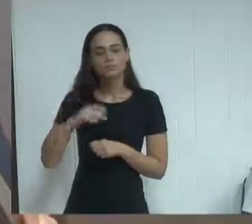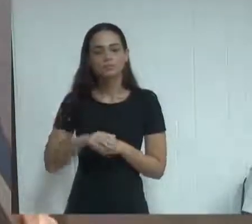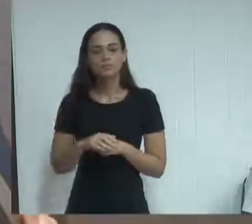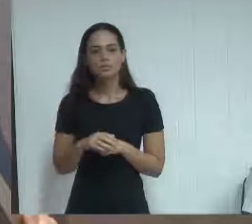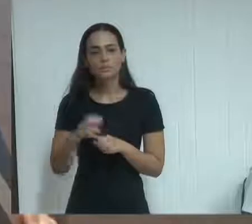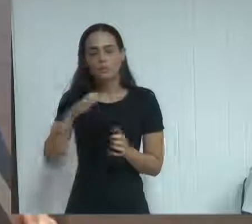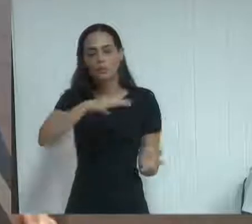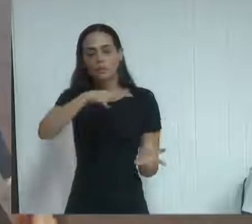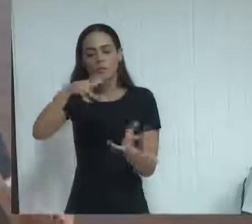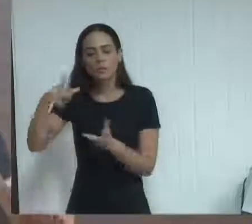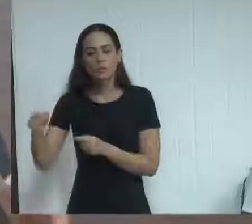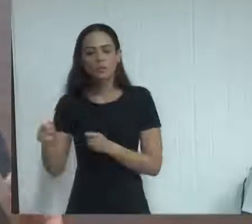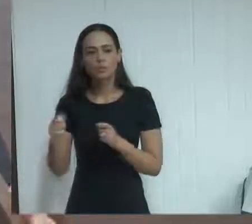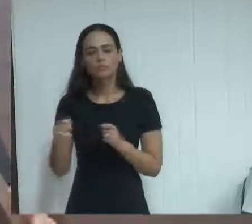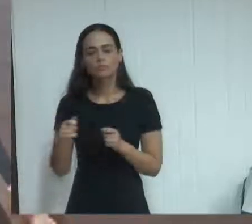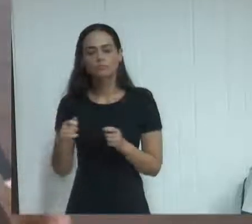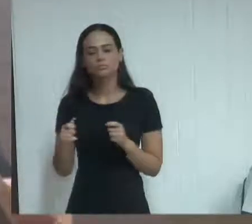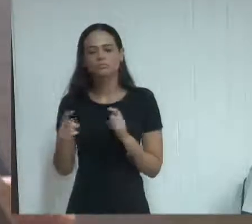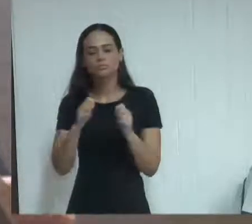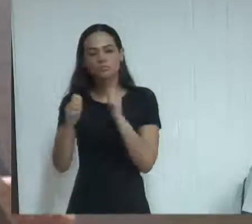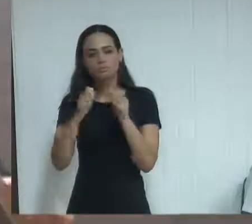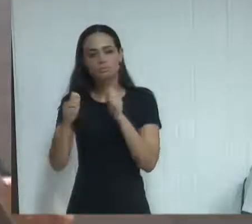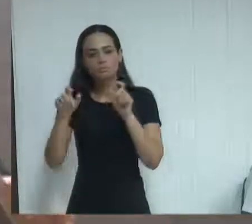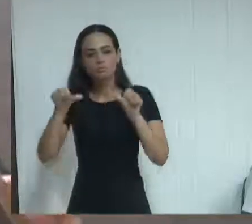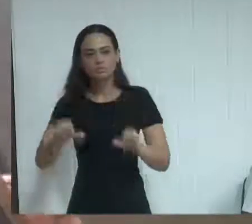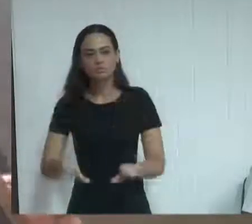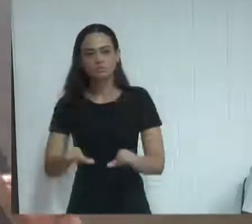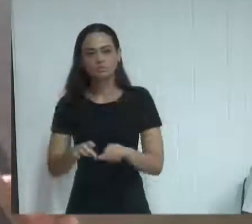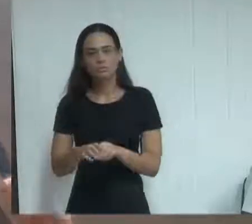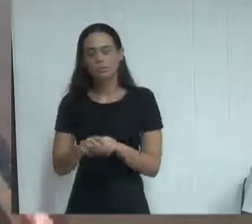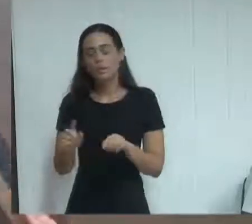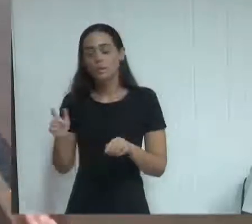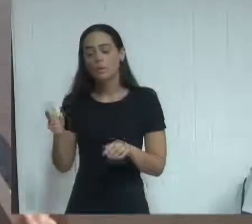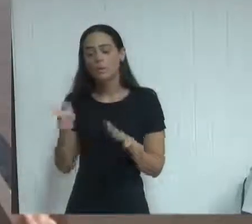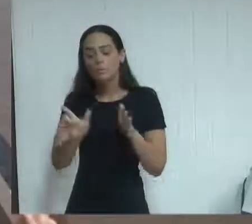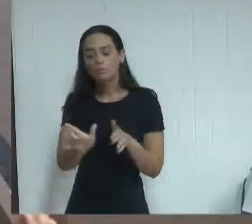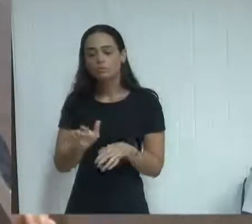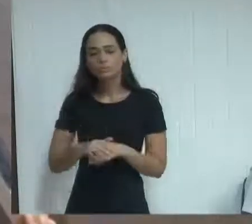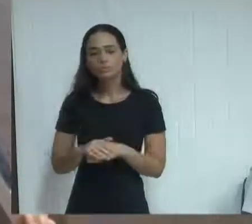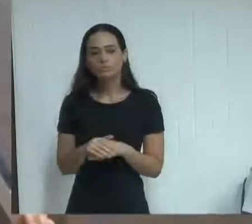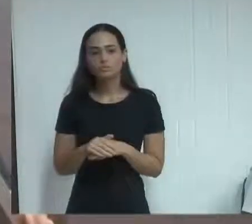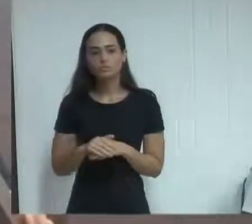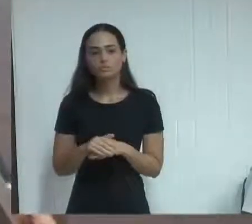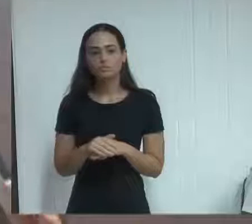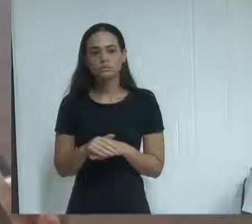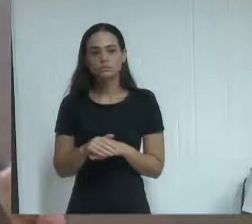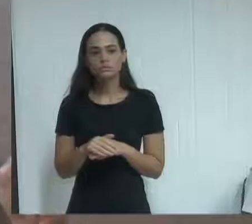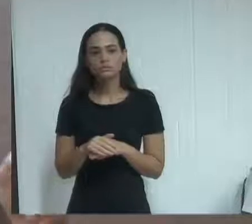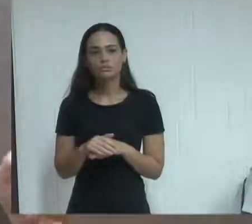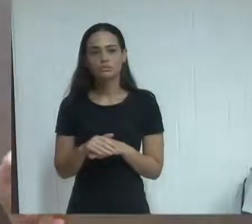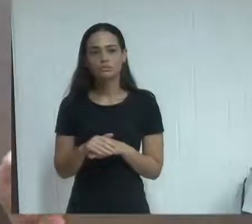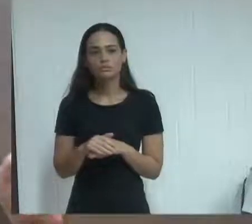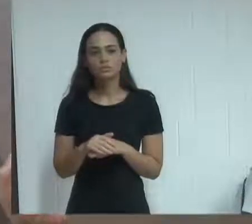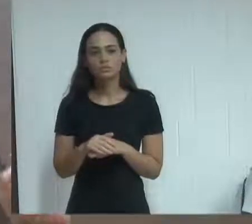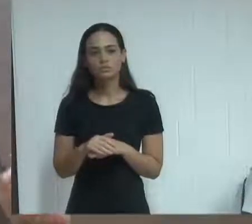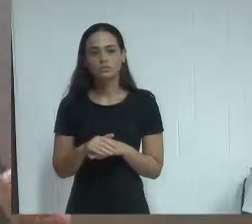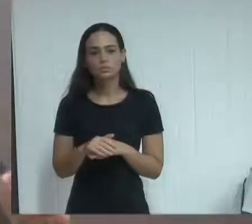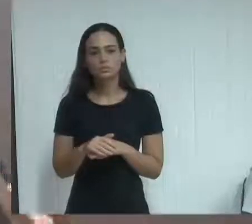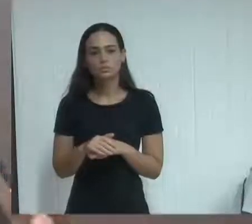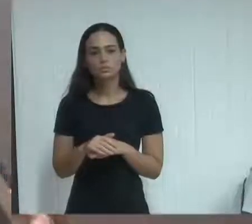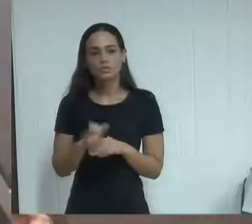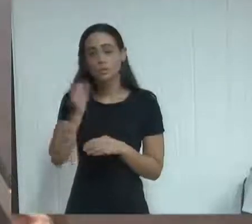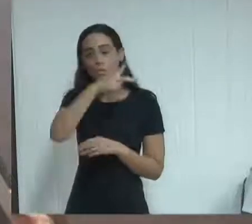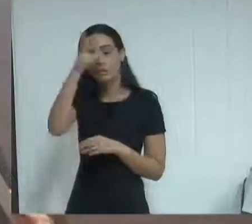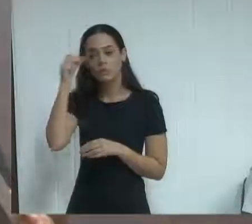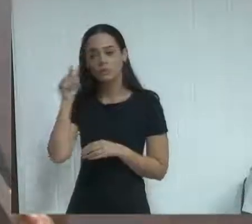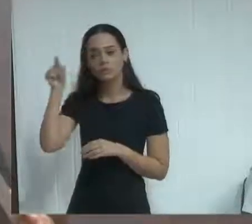mundo inteiro com problema, veio um certo partido e disse que era uma marolinha. Quando atingiu, bateu a onda, né, o tsunami, foi que sentiu. Então, qualquer prefeito que